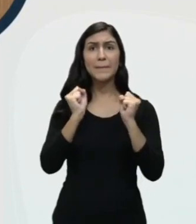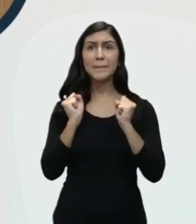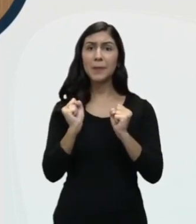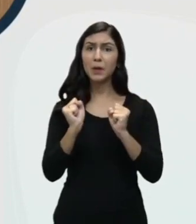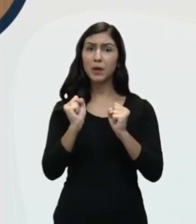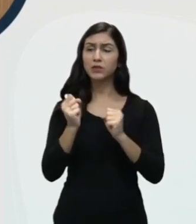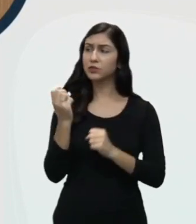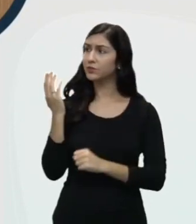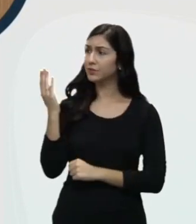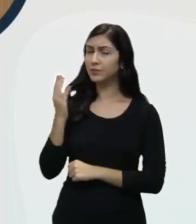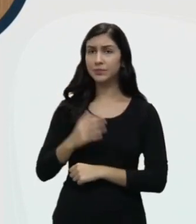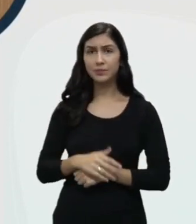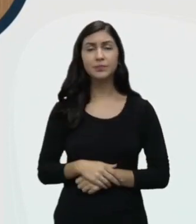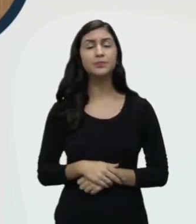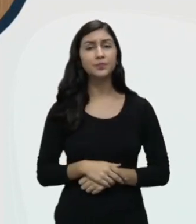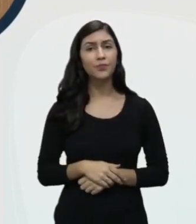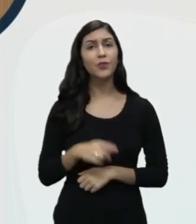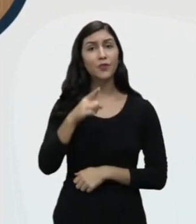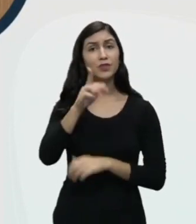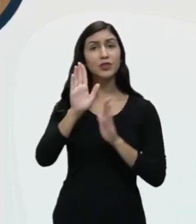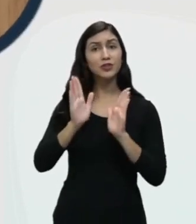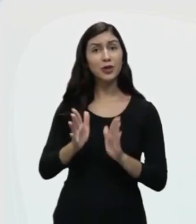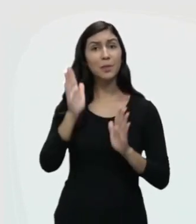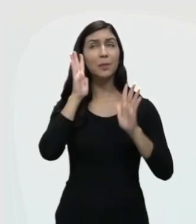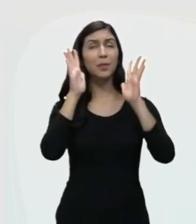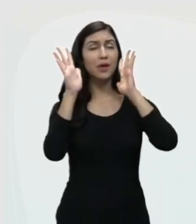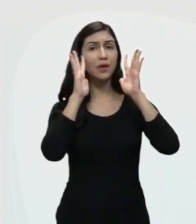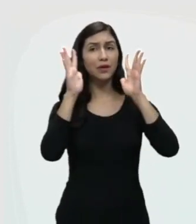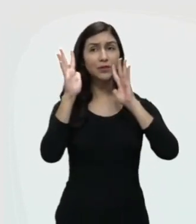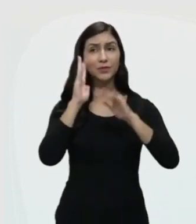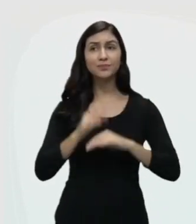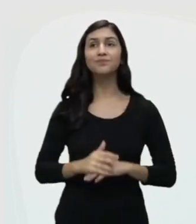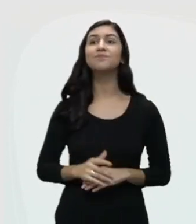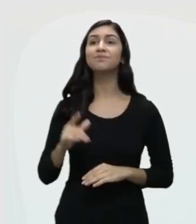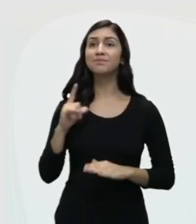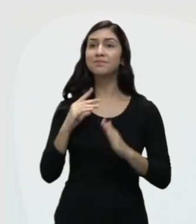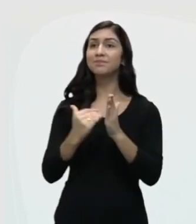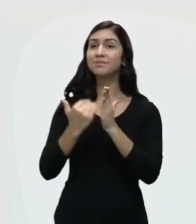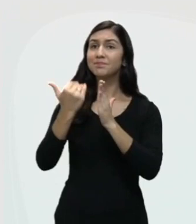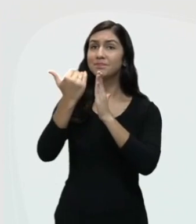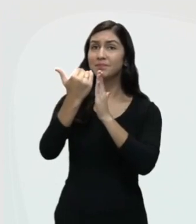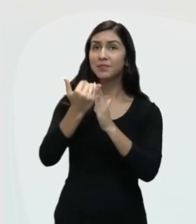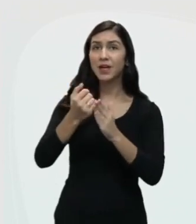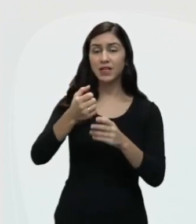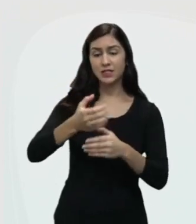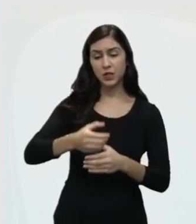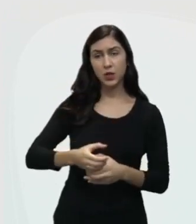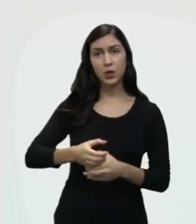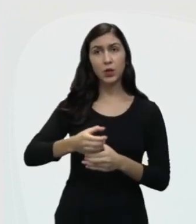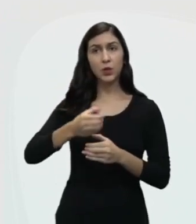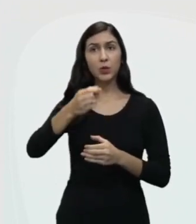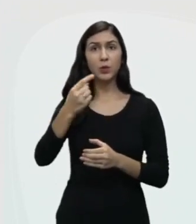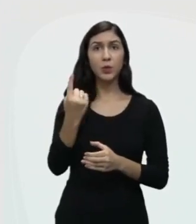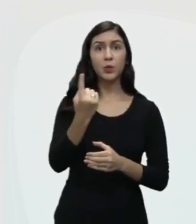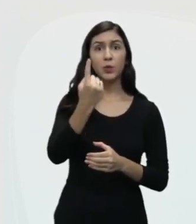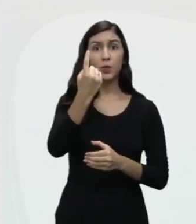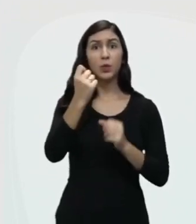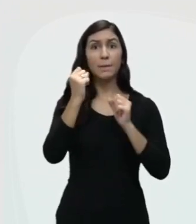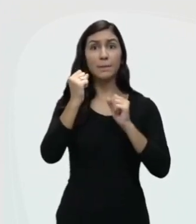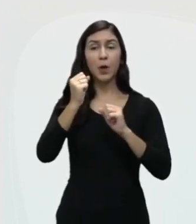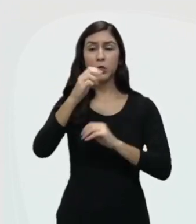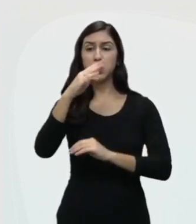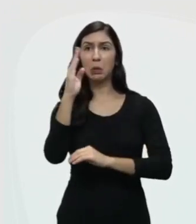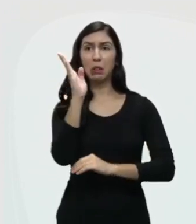às fibras da madeira. E como você já deve imaginar, quanto maior a extensão da barra comprimida, maior a chance